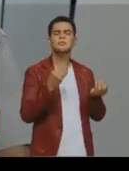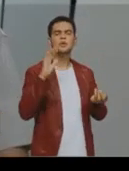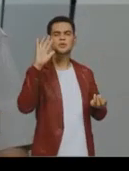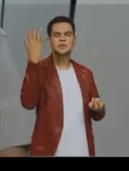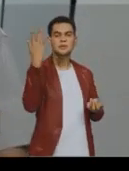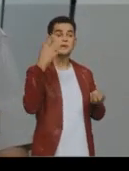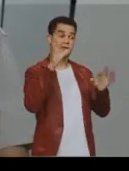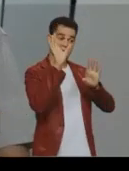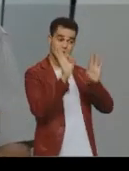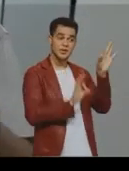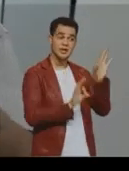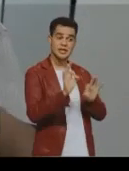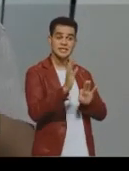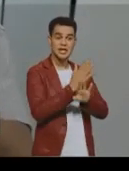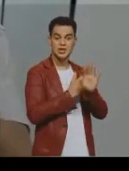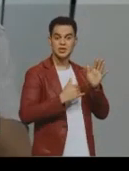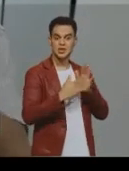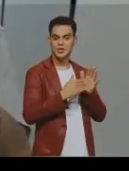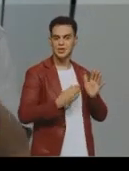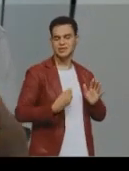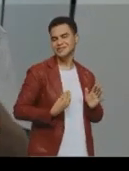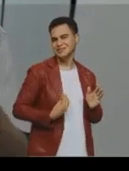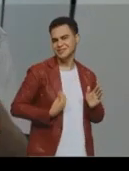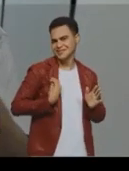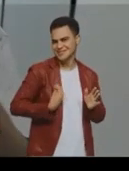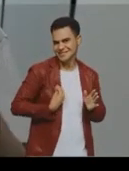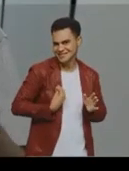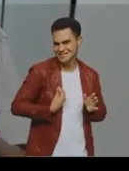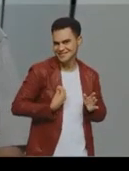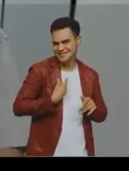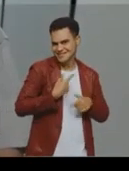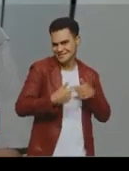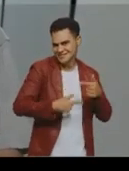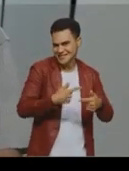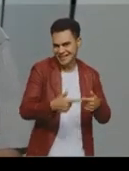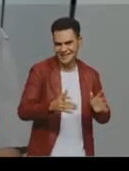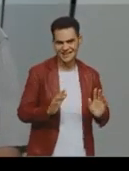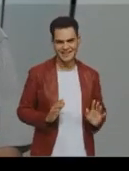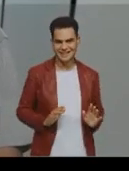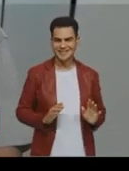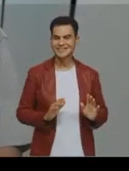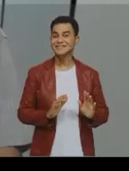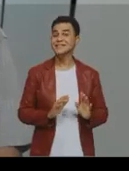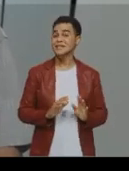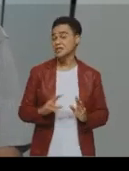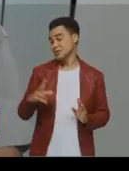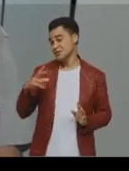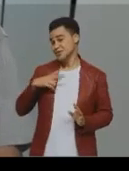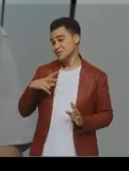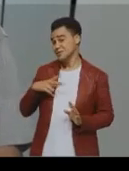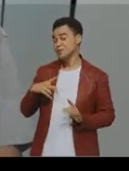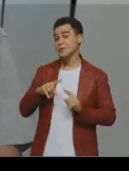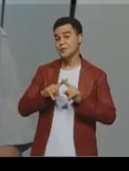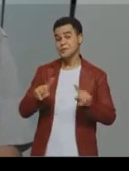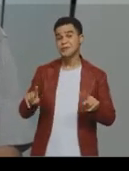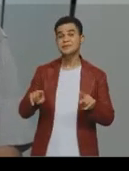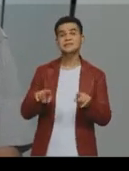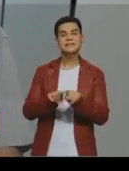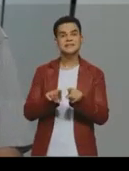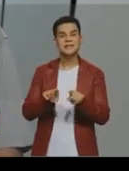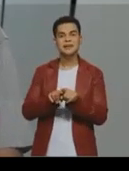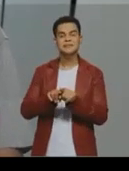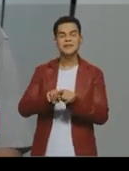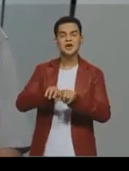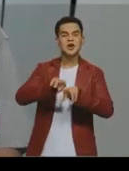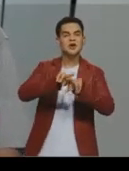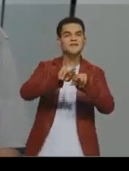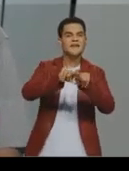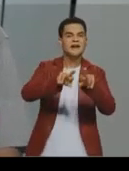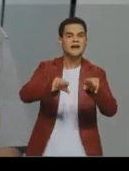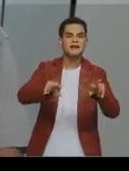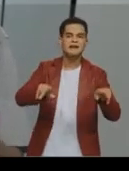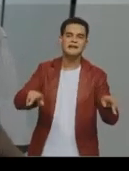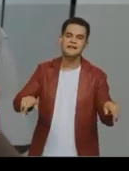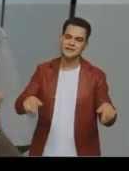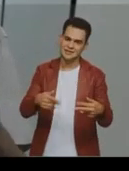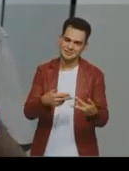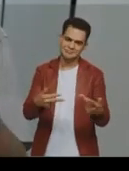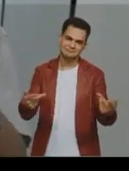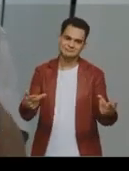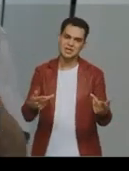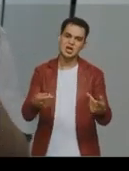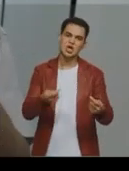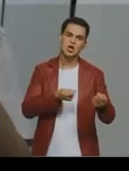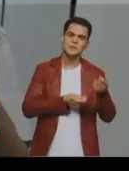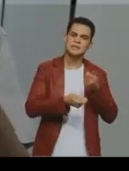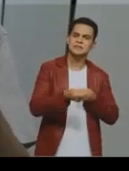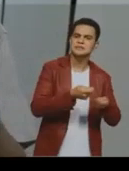nossas atividades. Isso eu estou falando do ponto de vista individual, mas isso também interfere com várias atividades do campo